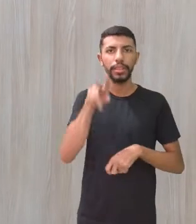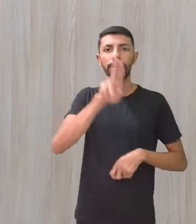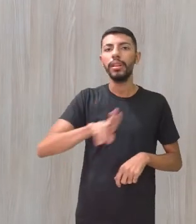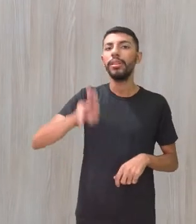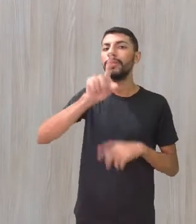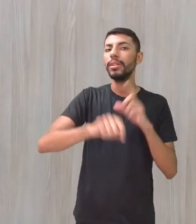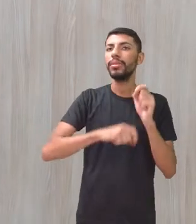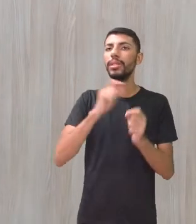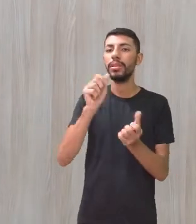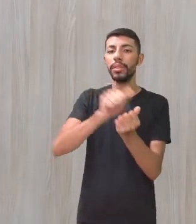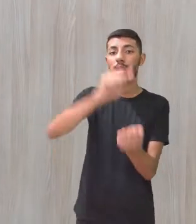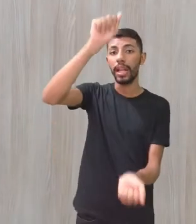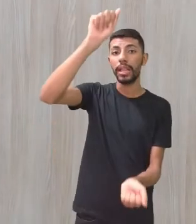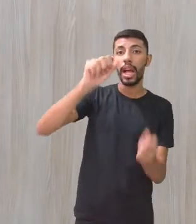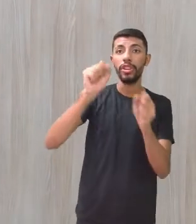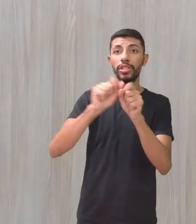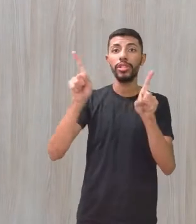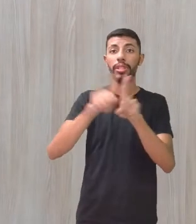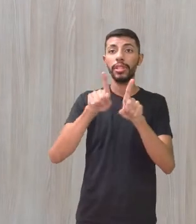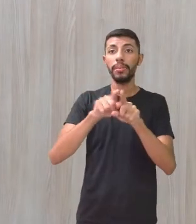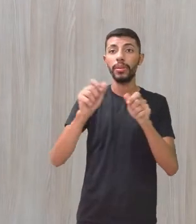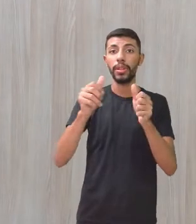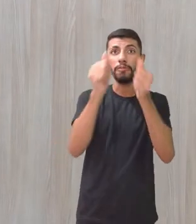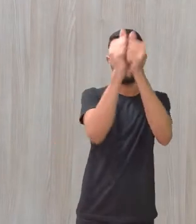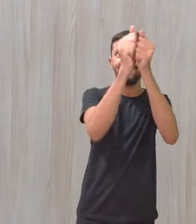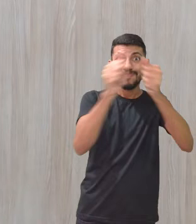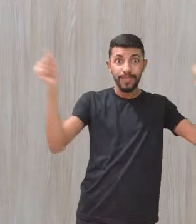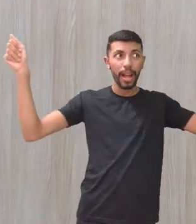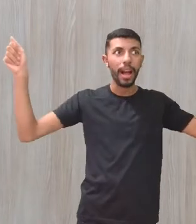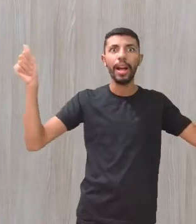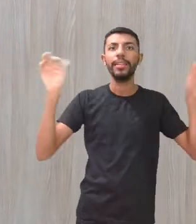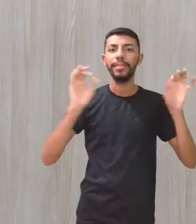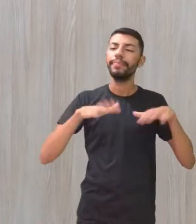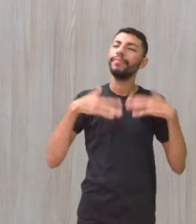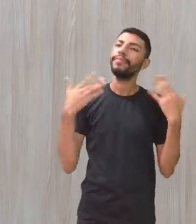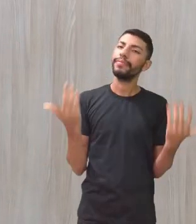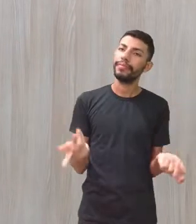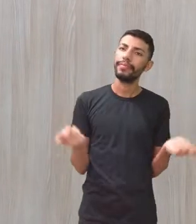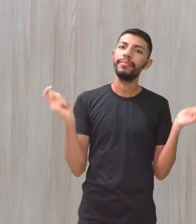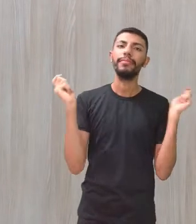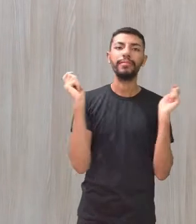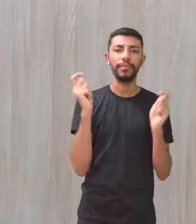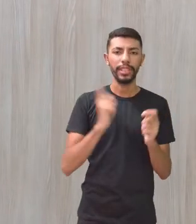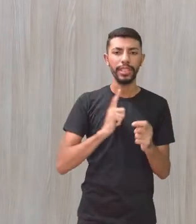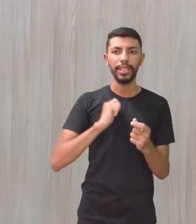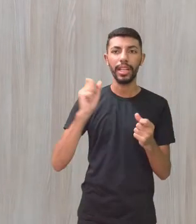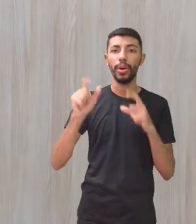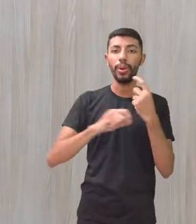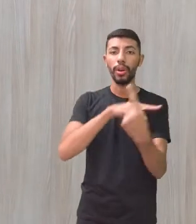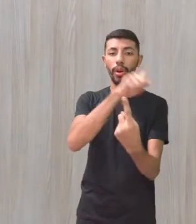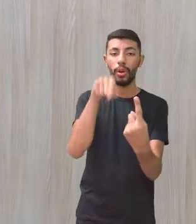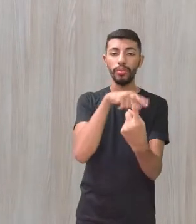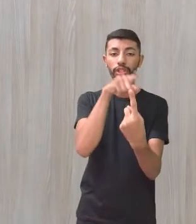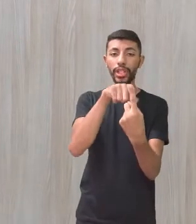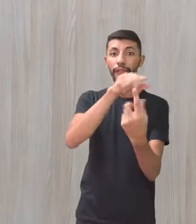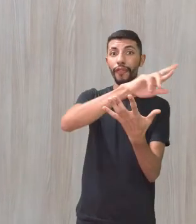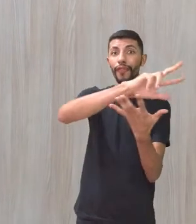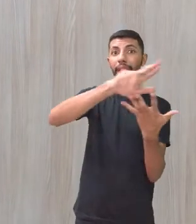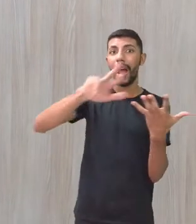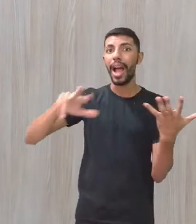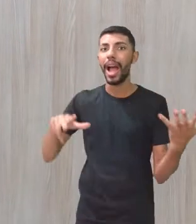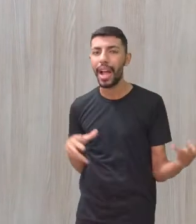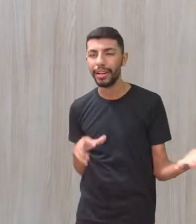cartazes, outdoors também, para fazer a publicação desse show. Então, eu tenho vários objetivos diferentes, assim como eu tenho